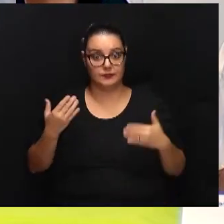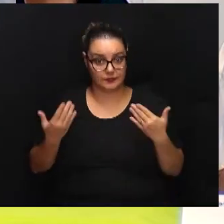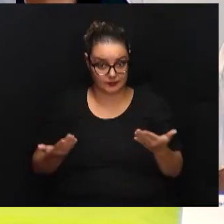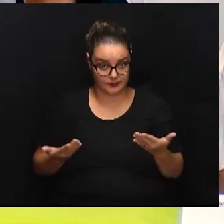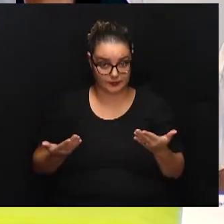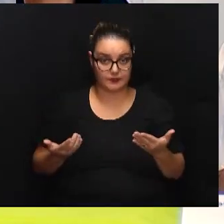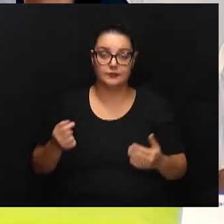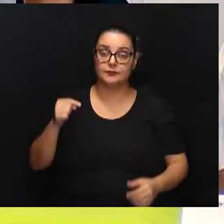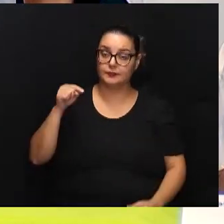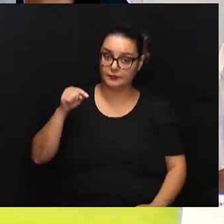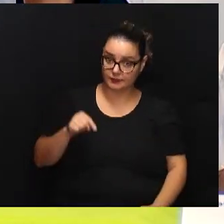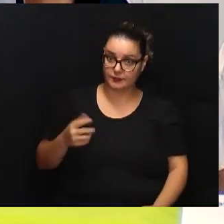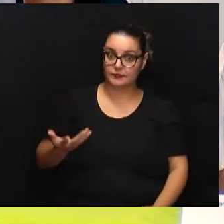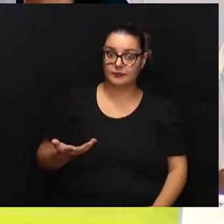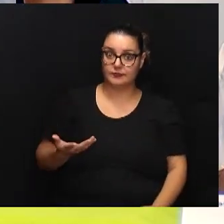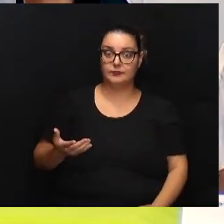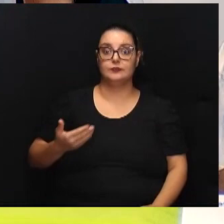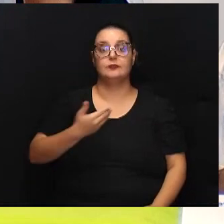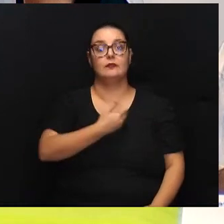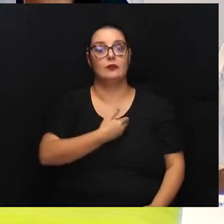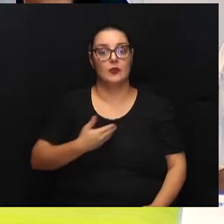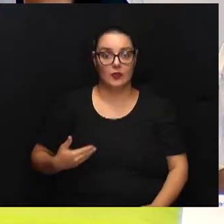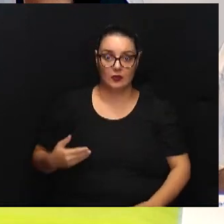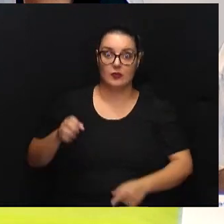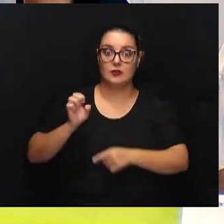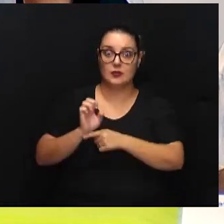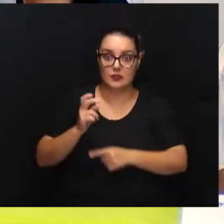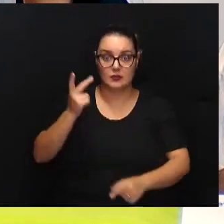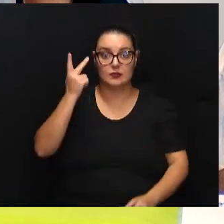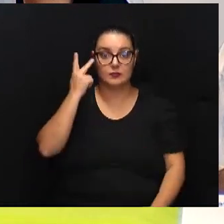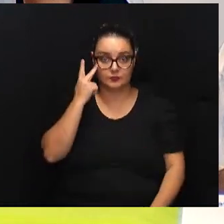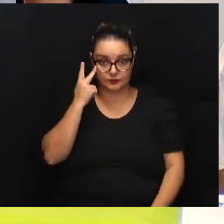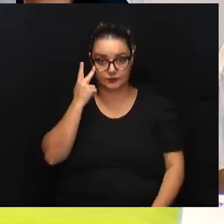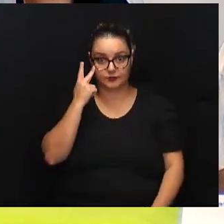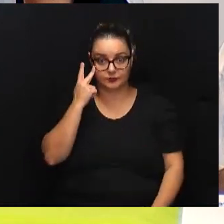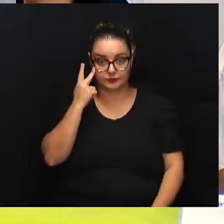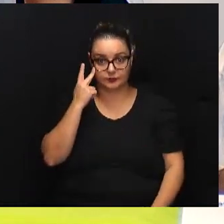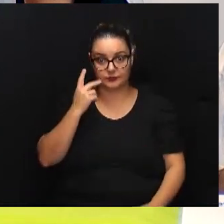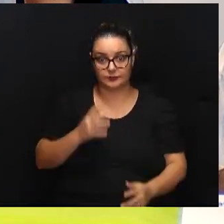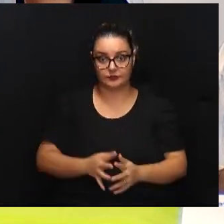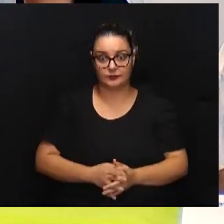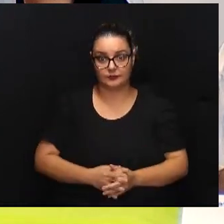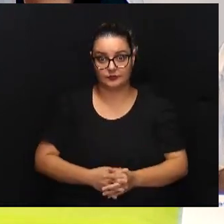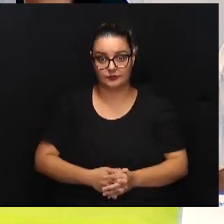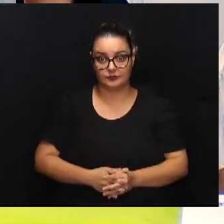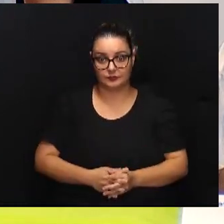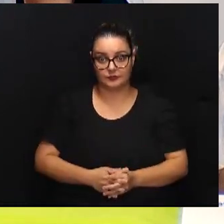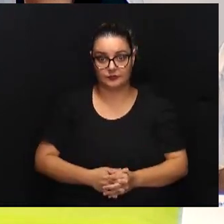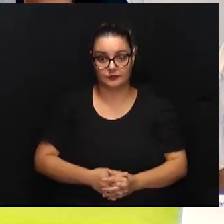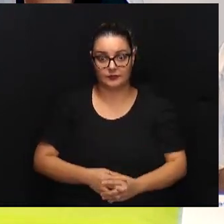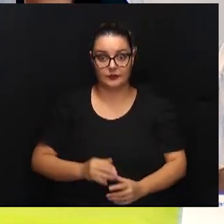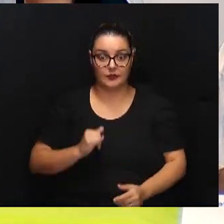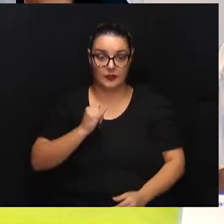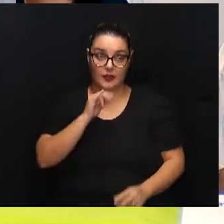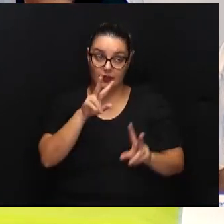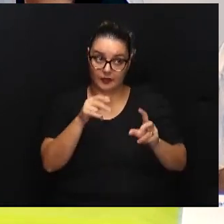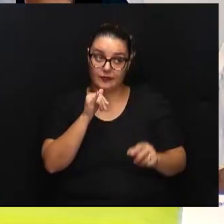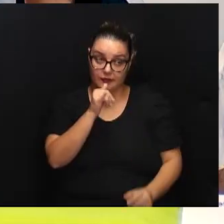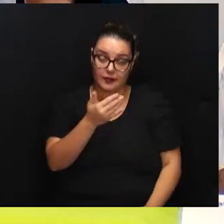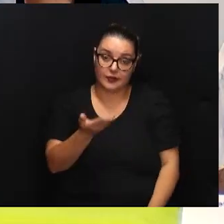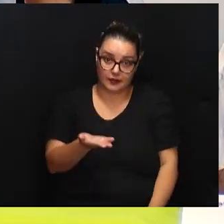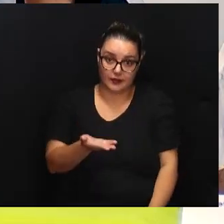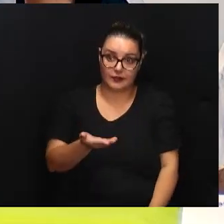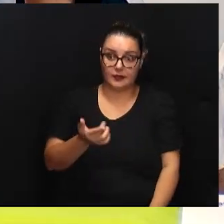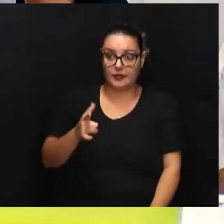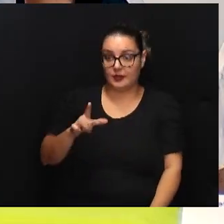estado de São Paulo, que dizem ser, né, a locomotiva do país, né, está